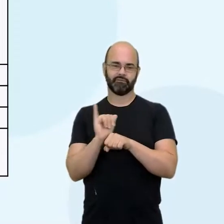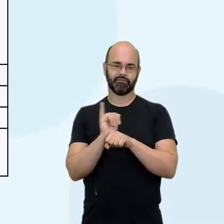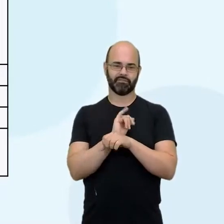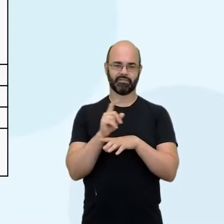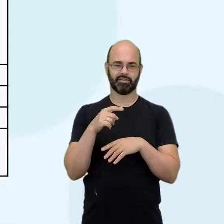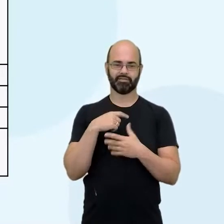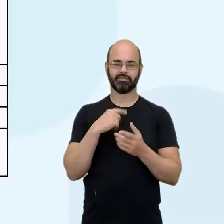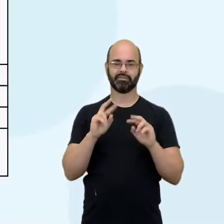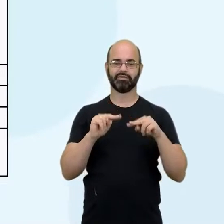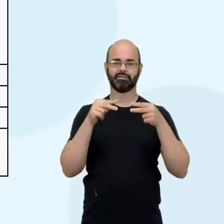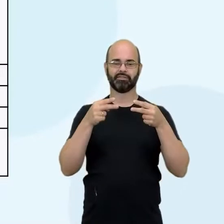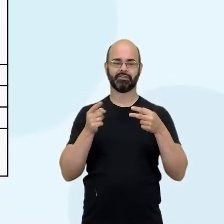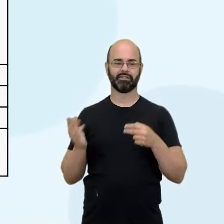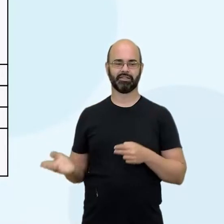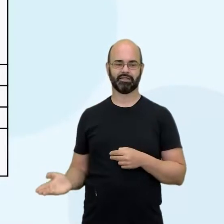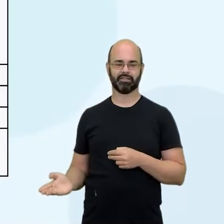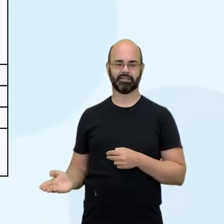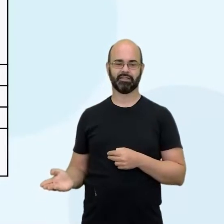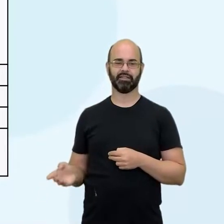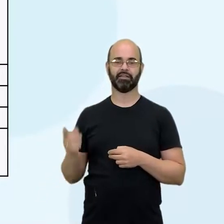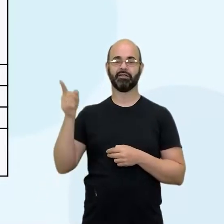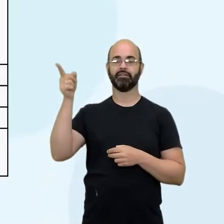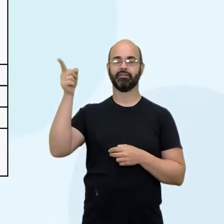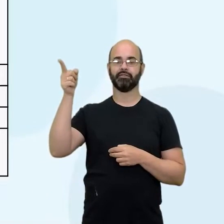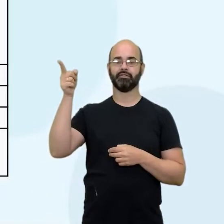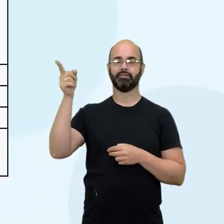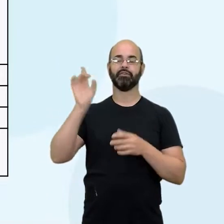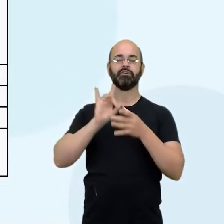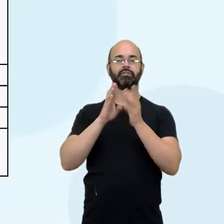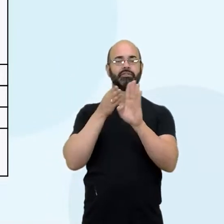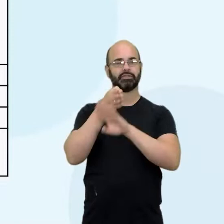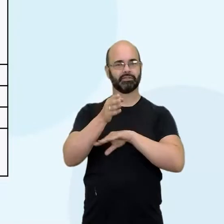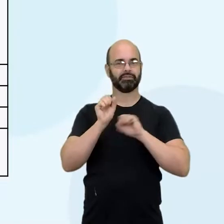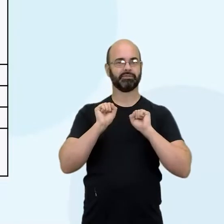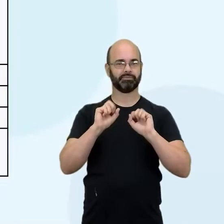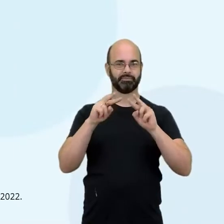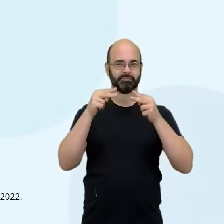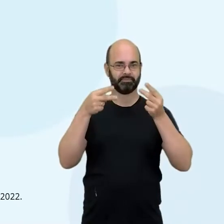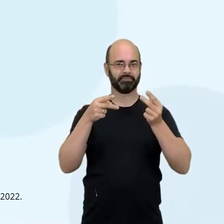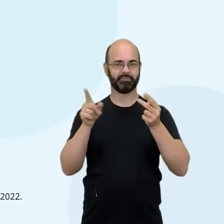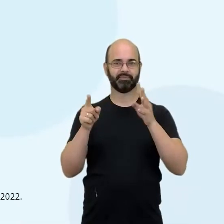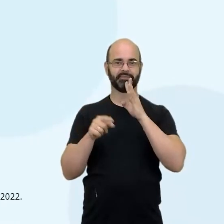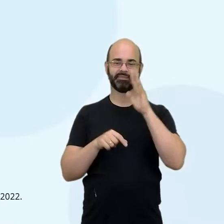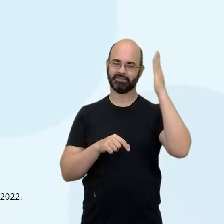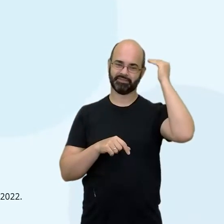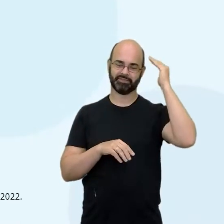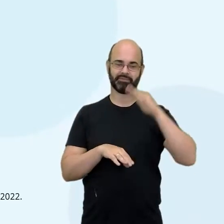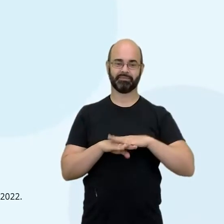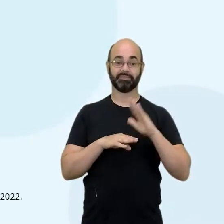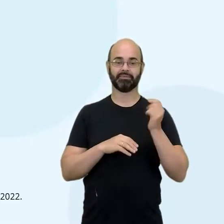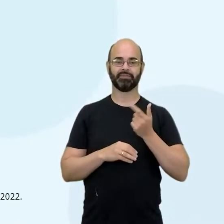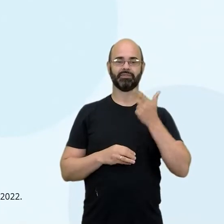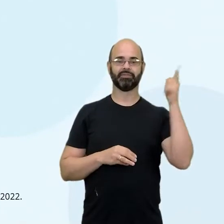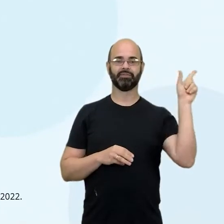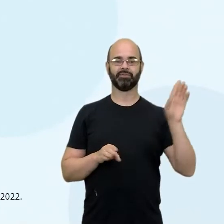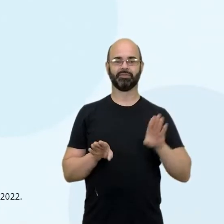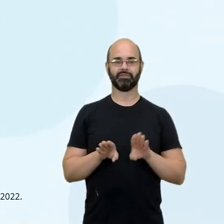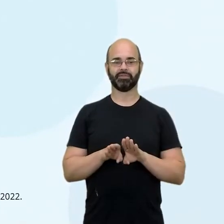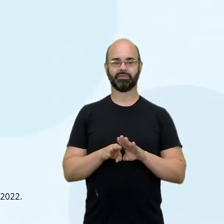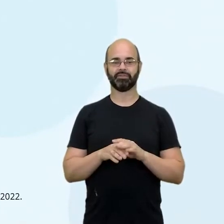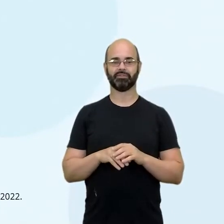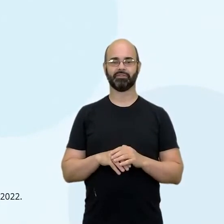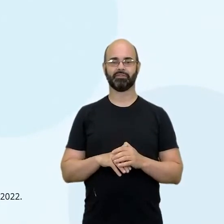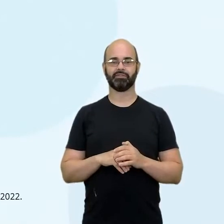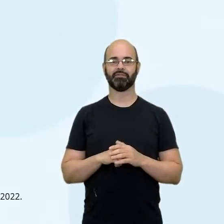link aí para vocês também, que vocês podem acessar. Esse aí é um dos maiores bestiários, um dos mais conhecidos. A gente tem também o bestiário